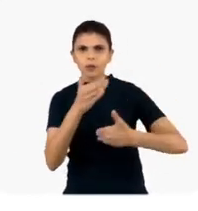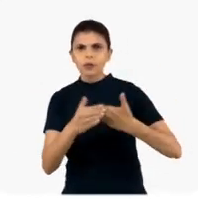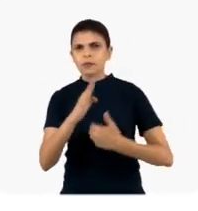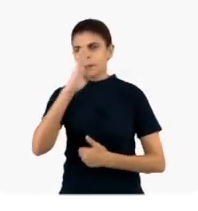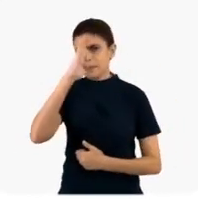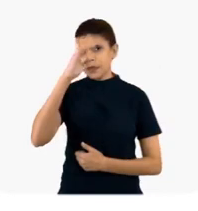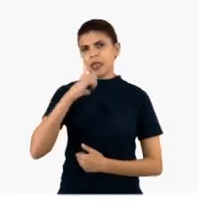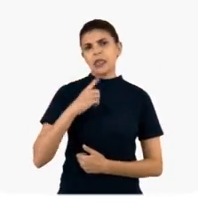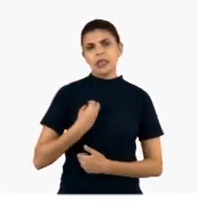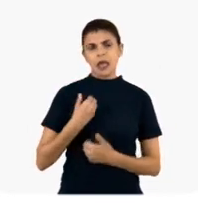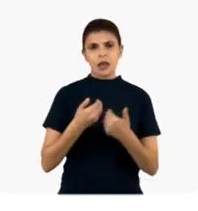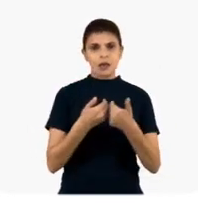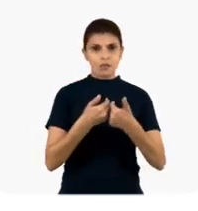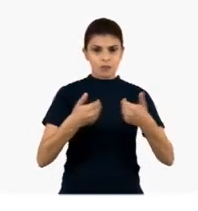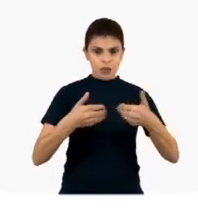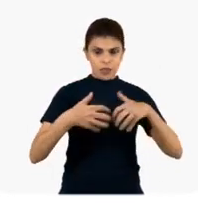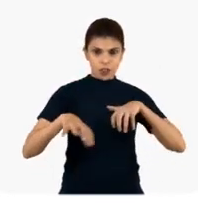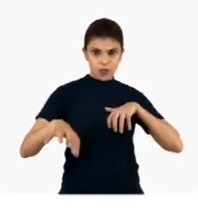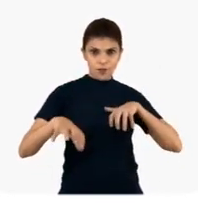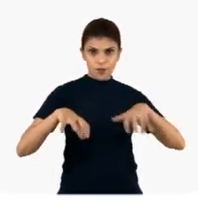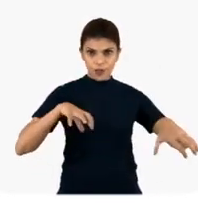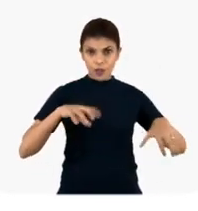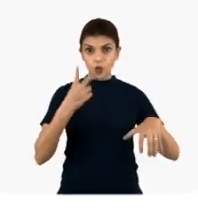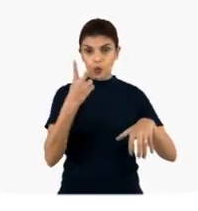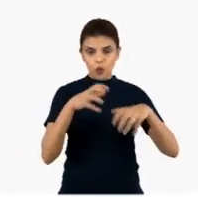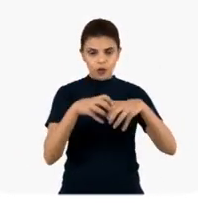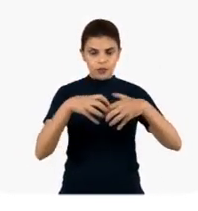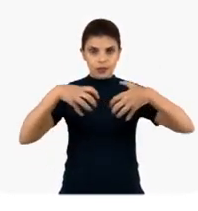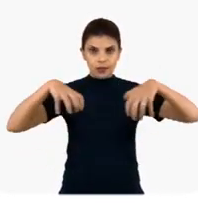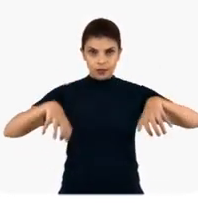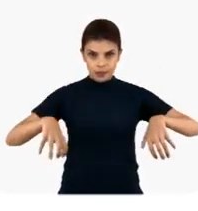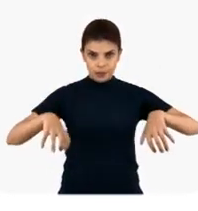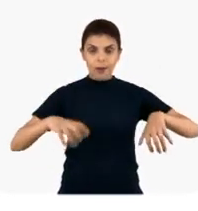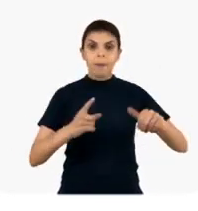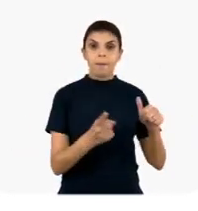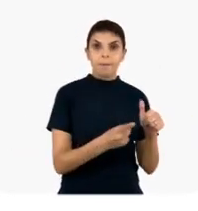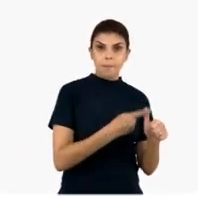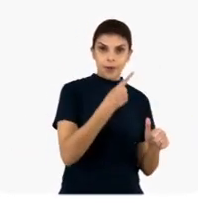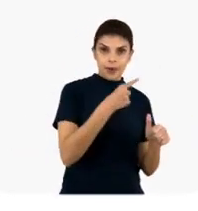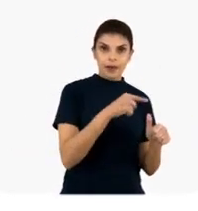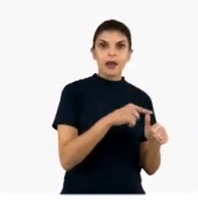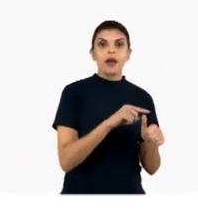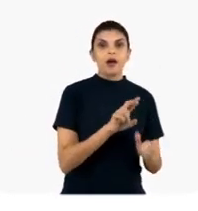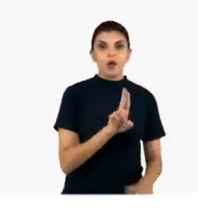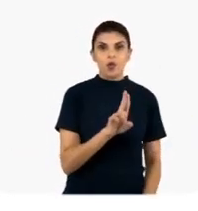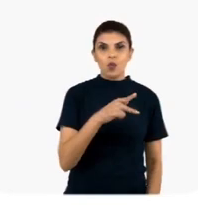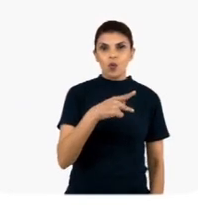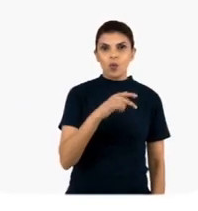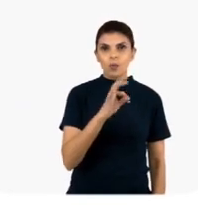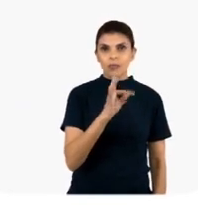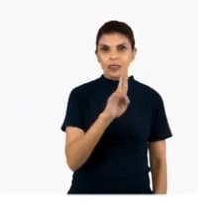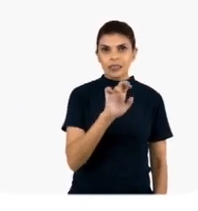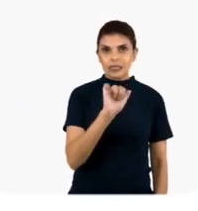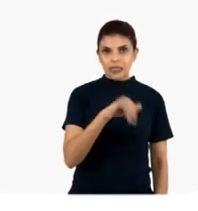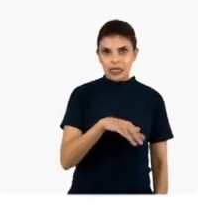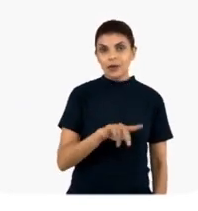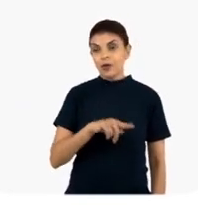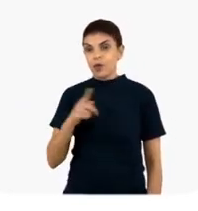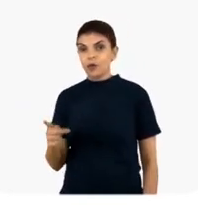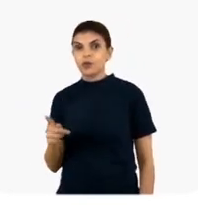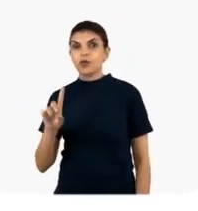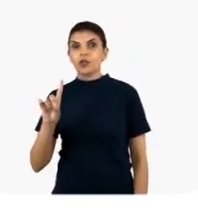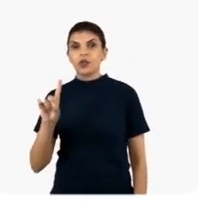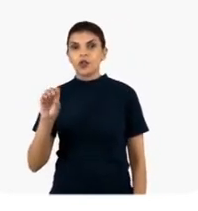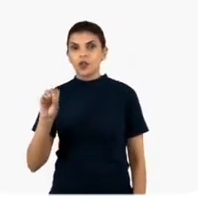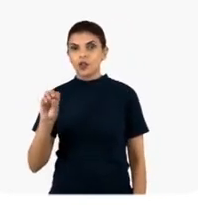processo, principalmente, está dividido em duas etapas. Primeiramente, é a upstream e a segunda é a